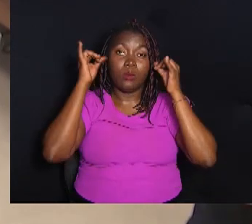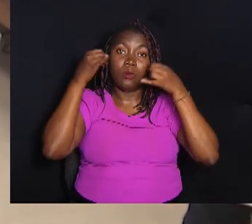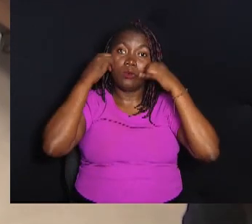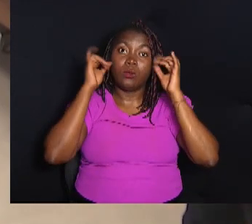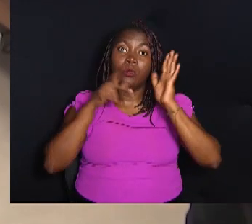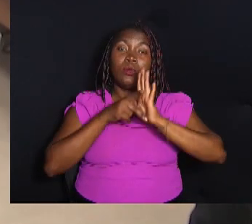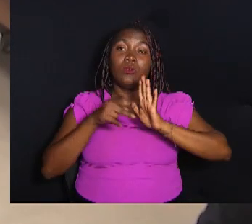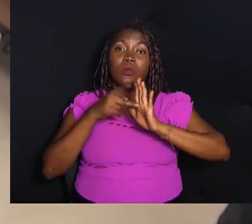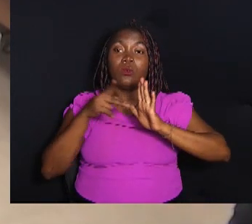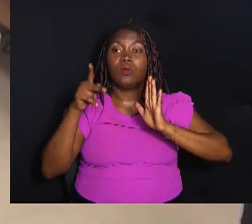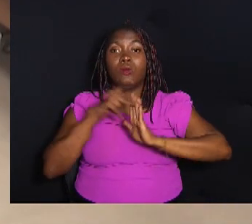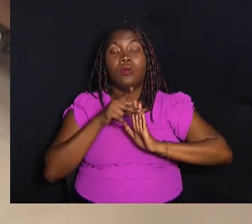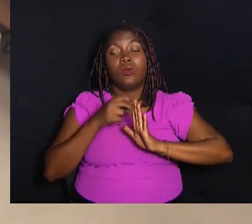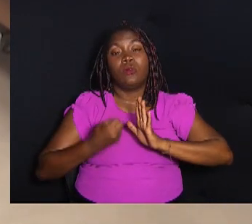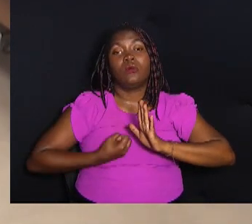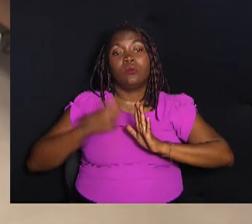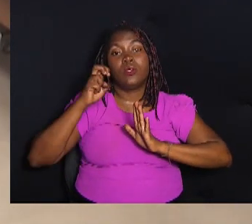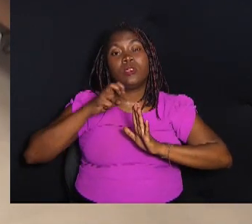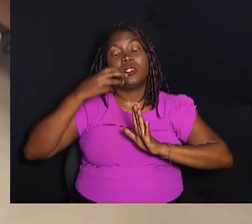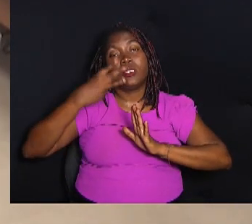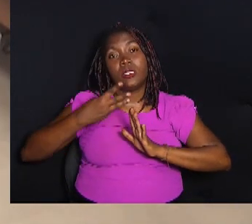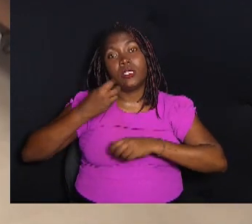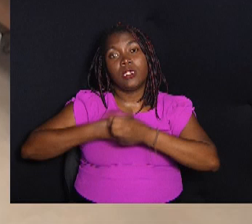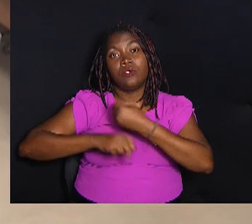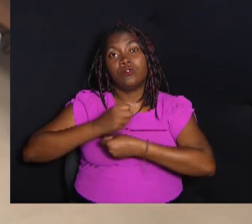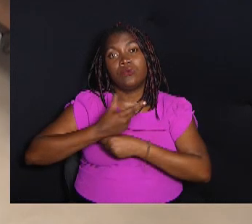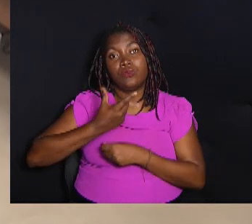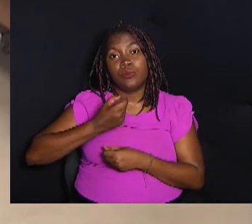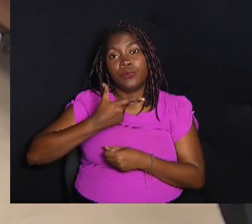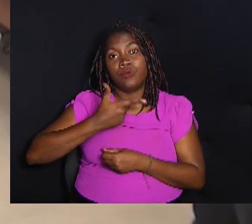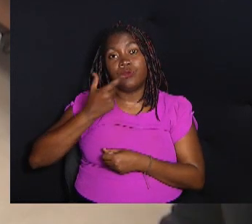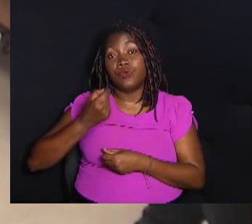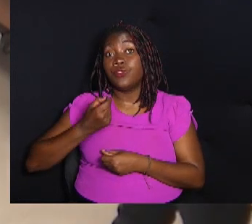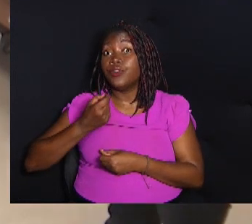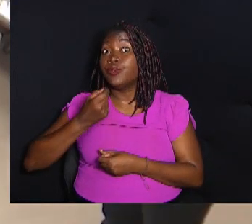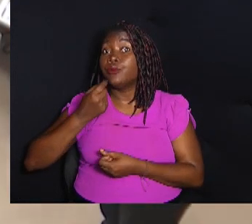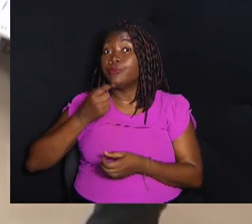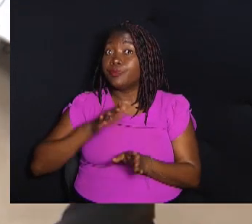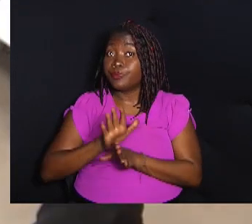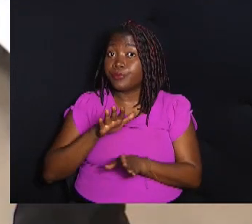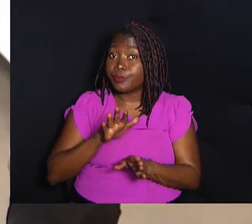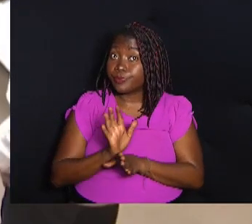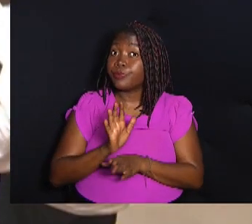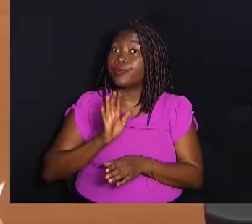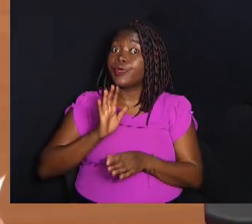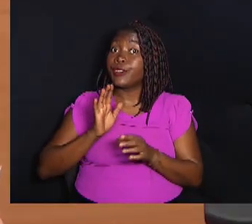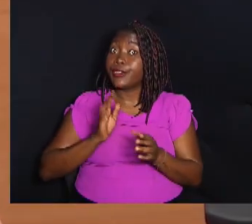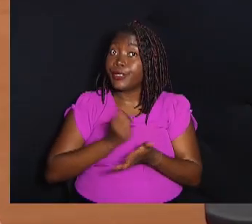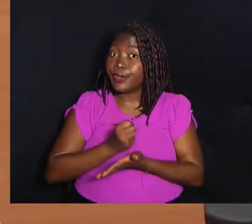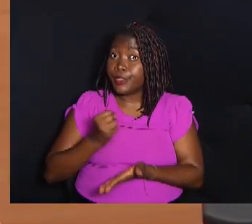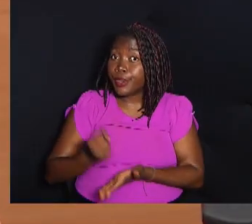projeto de lei ordinária de número 53 de 2020 que disciplina a licitação sustentável para a